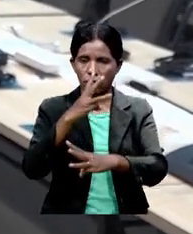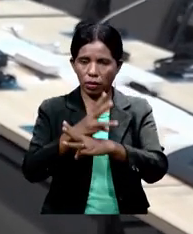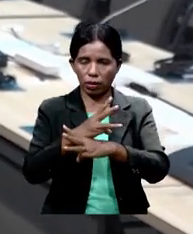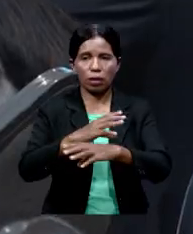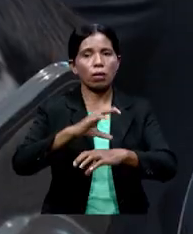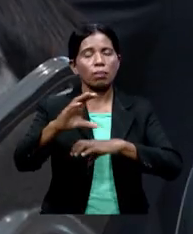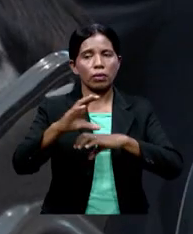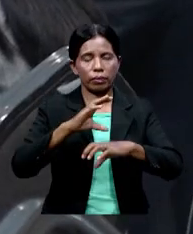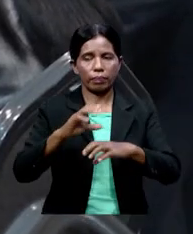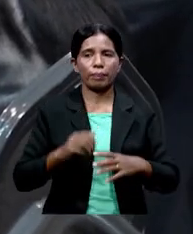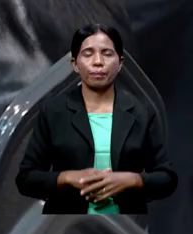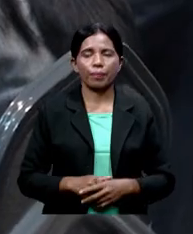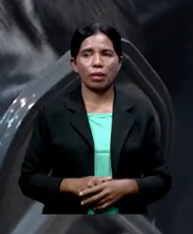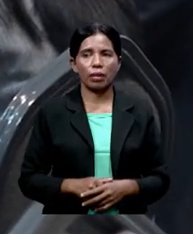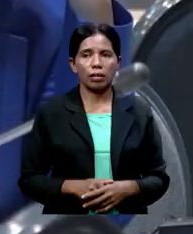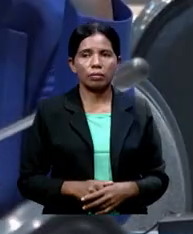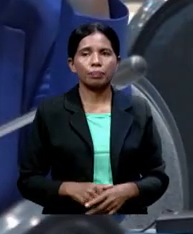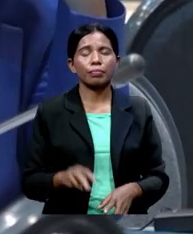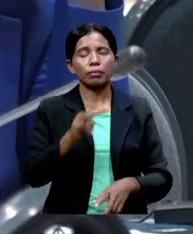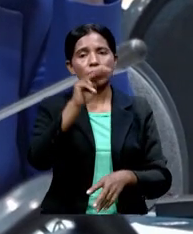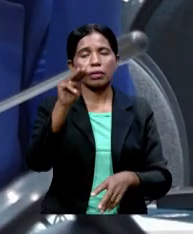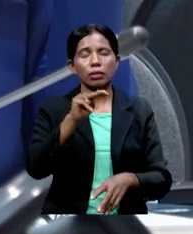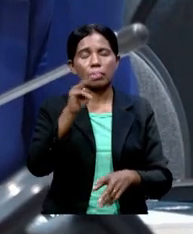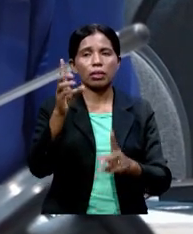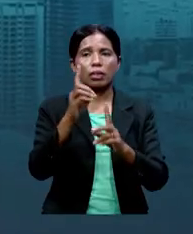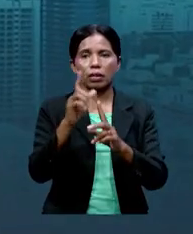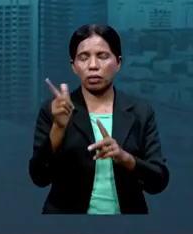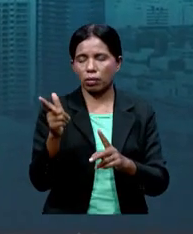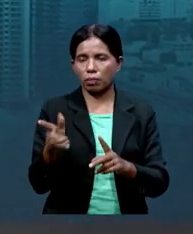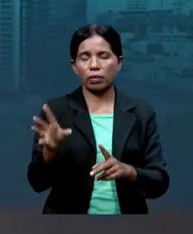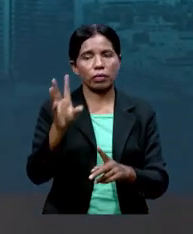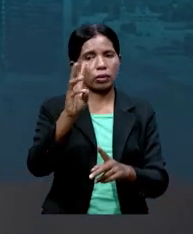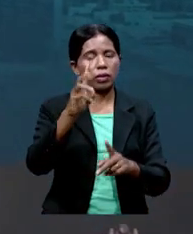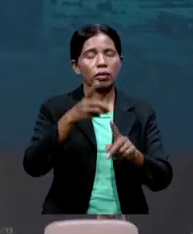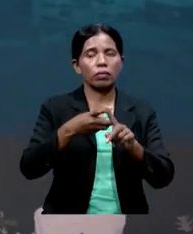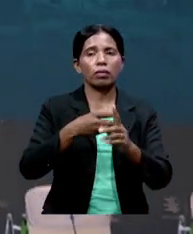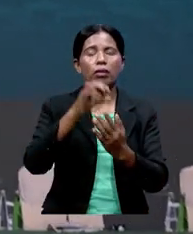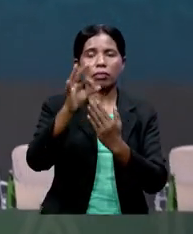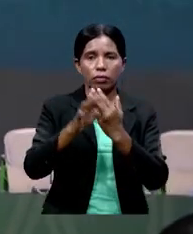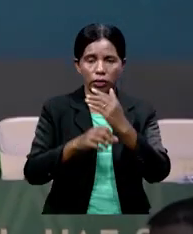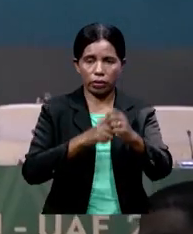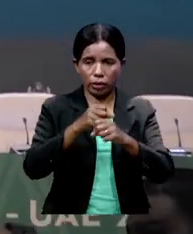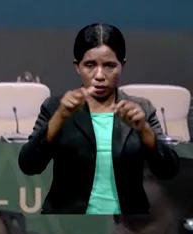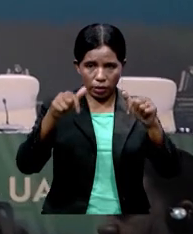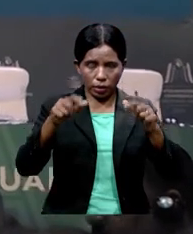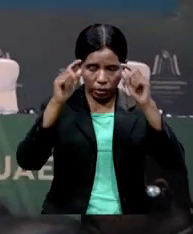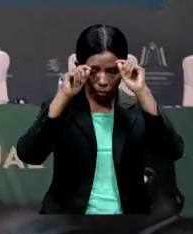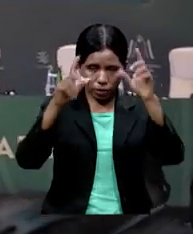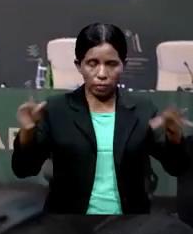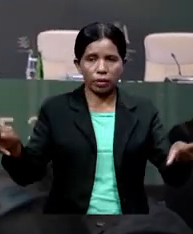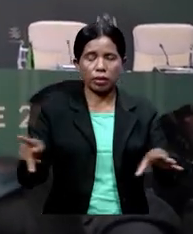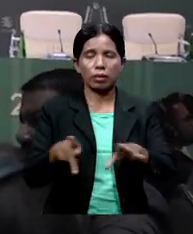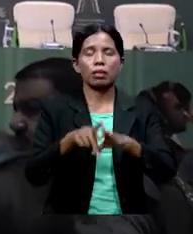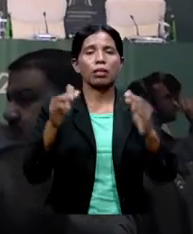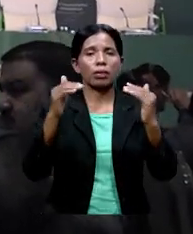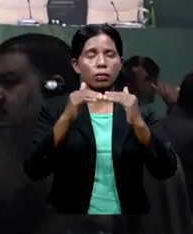Comércio. Além de né, e a segunda loron ruanulo resignen fulan fevereiro tinangne, Timor-Leste se participa e a